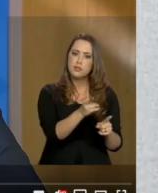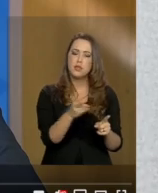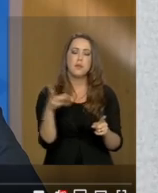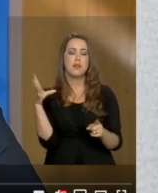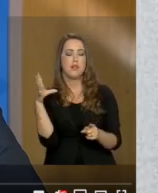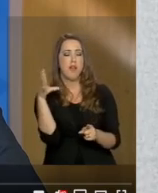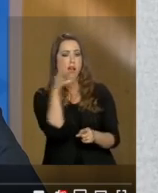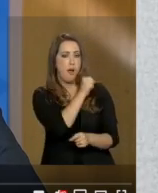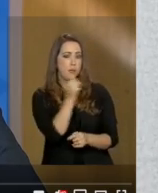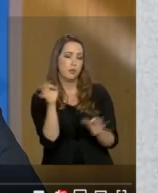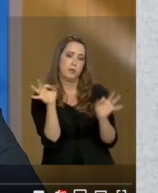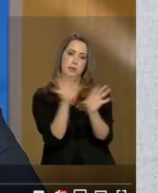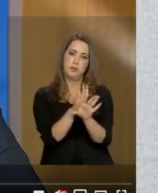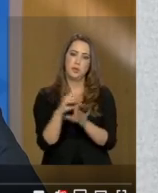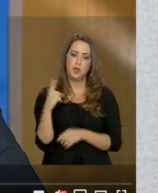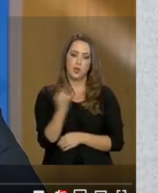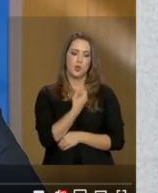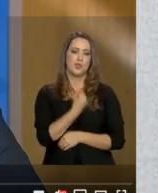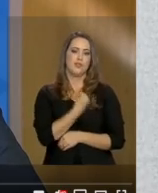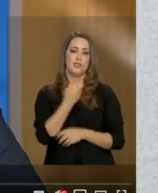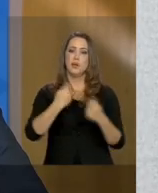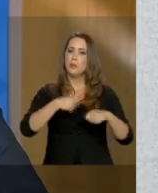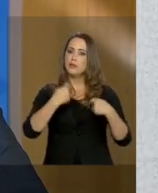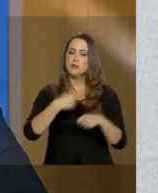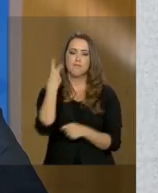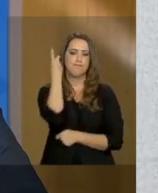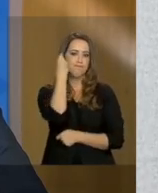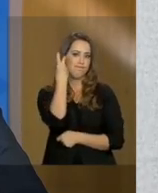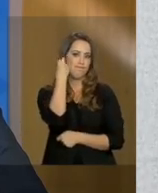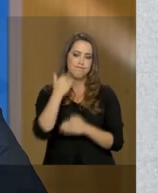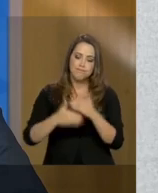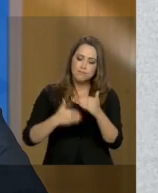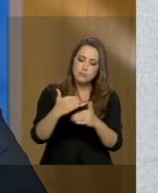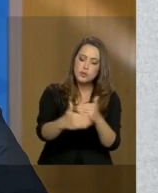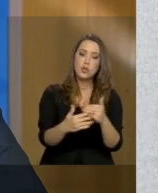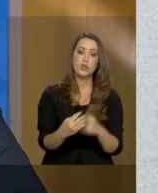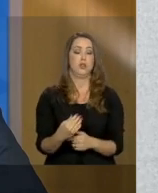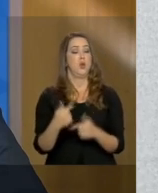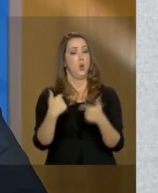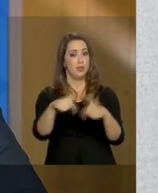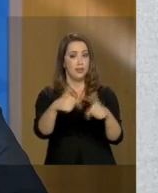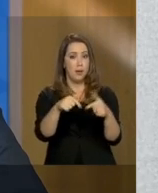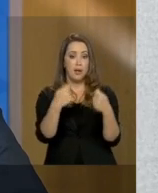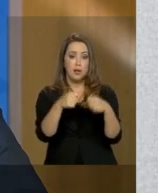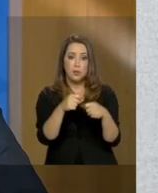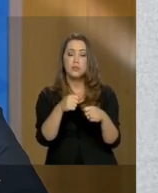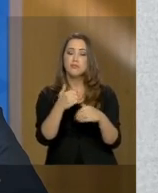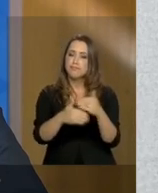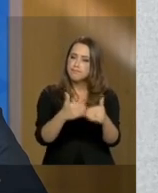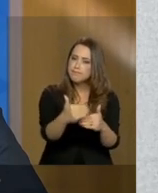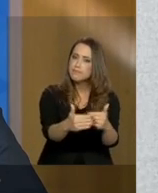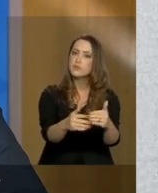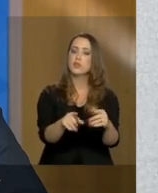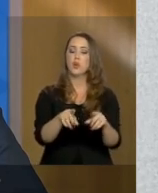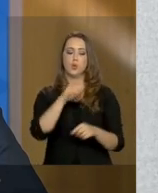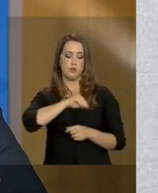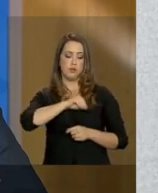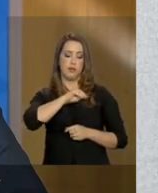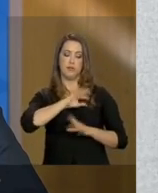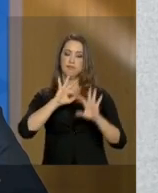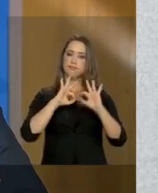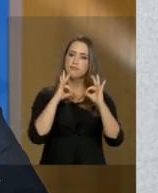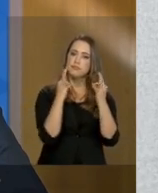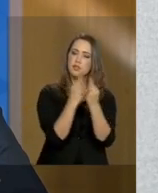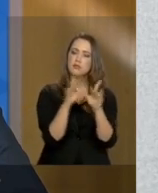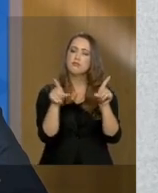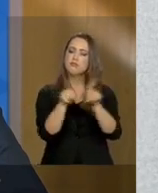saber. Nossa vida tem que continuar. Os empregos devem ser mantidos. O sustento das